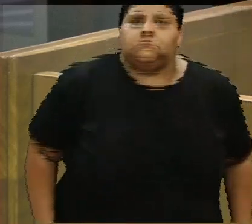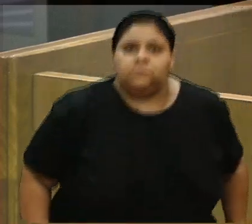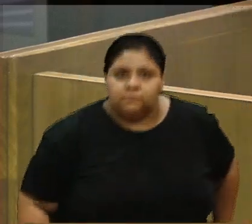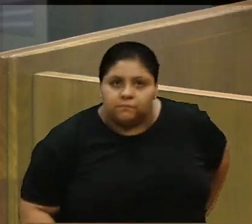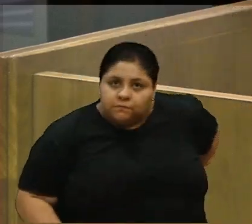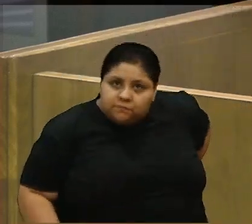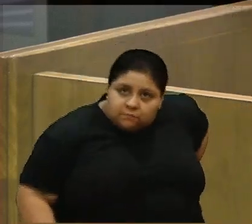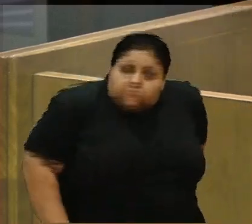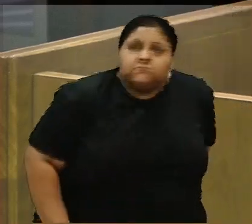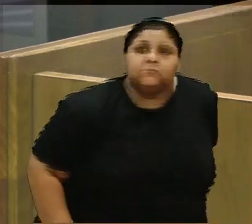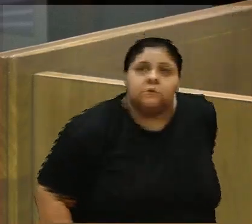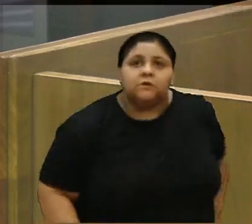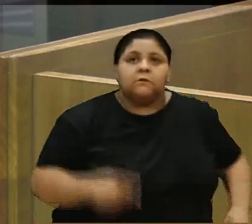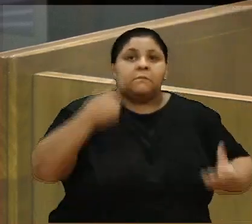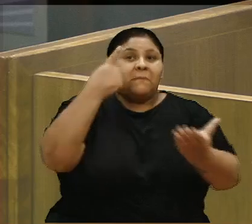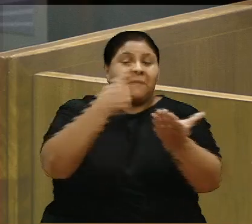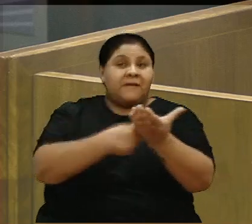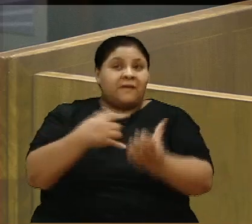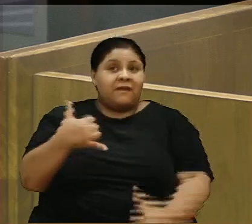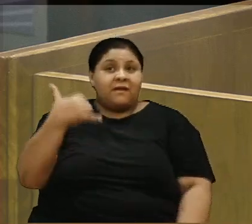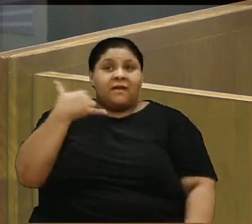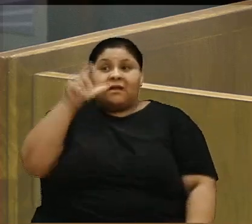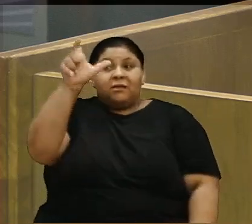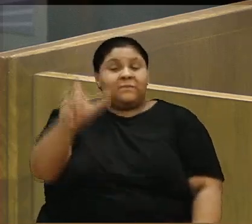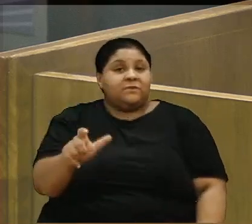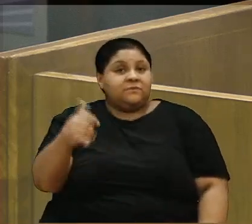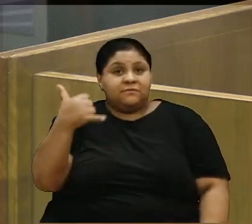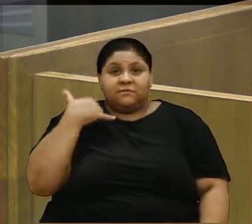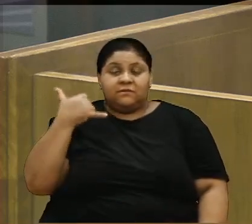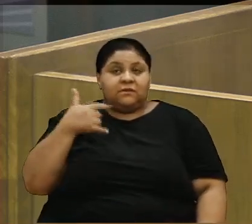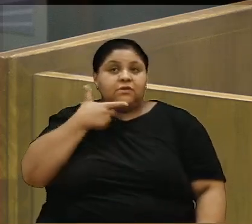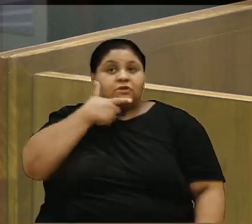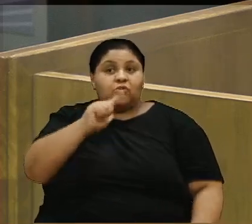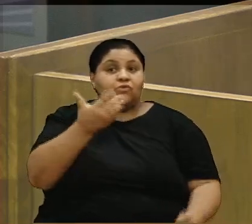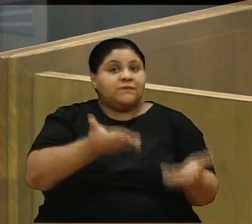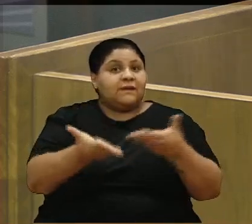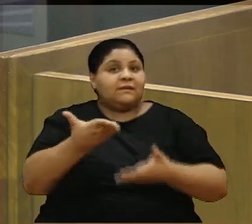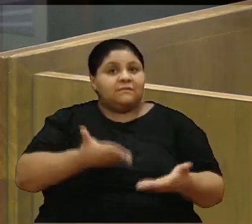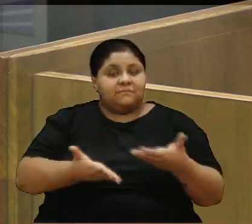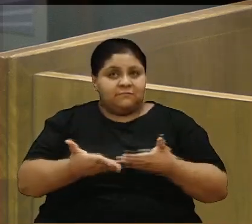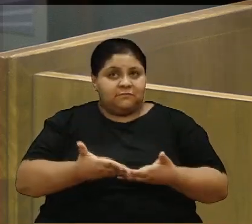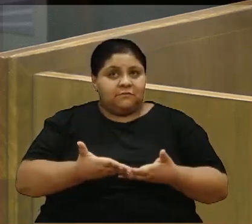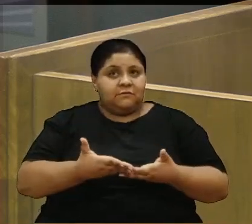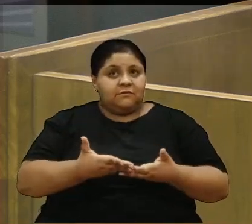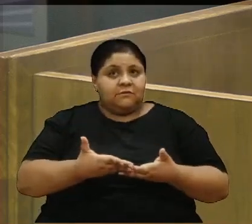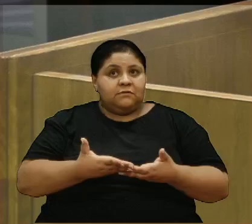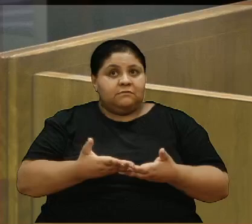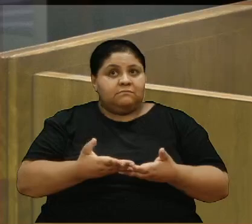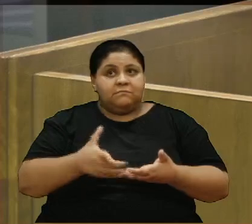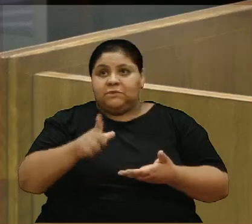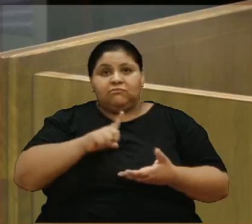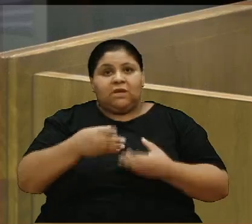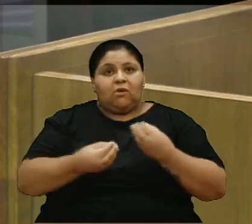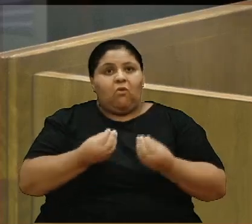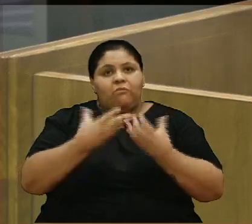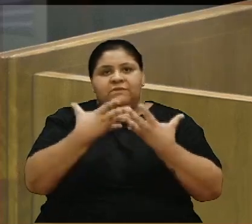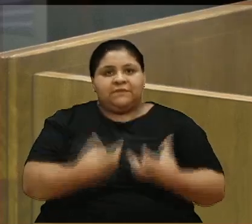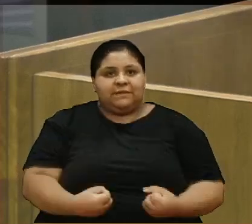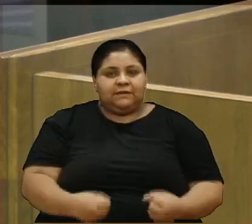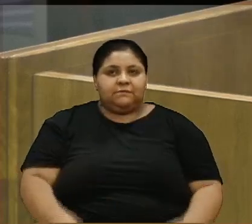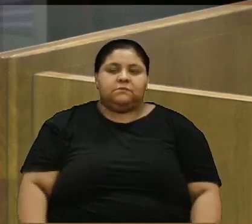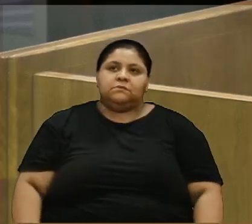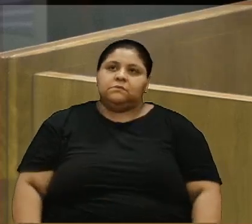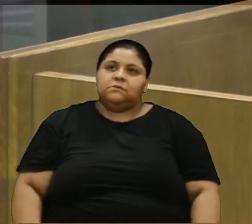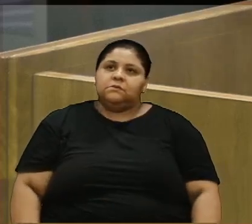por telefone, né? Porque senão as pessoas ligam e não conseguem atendimento, e aí isso também não dá.